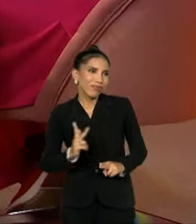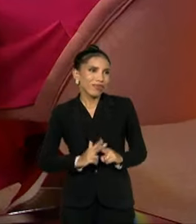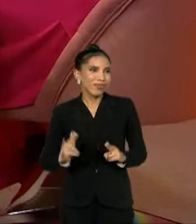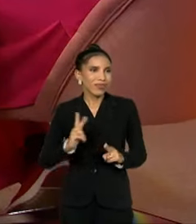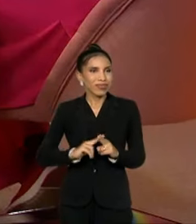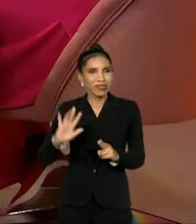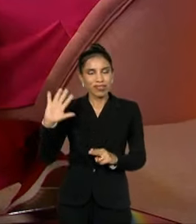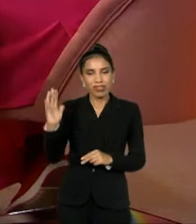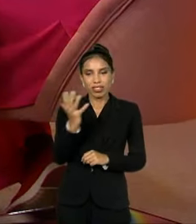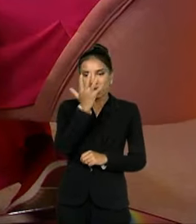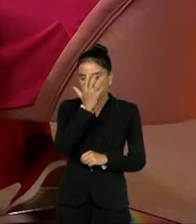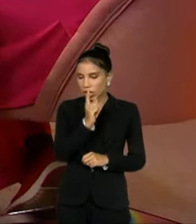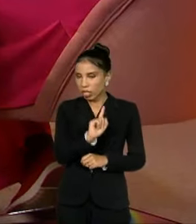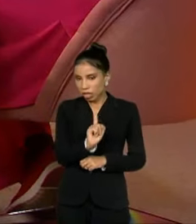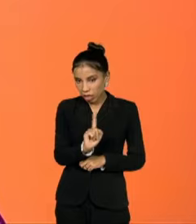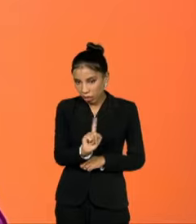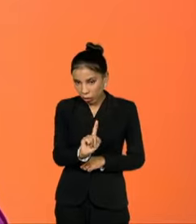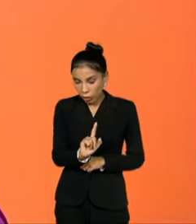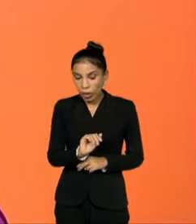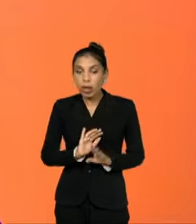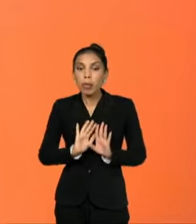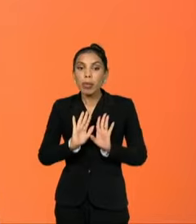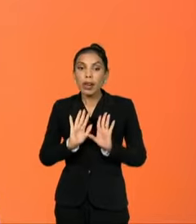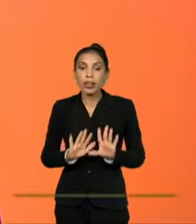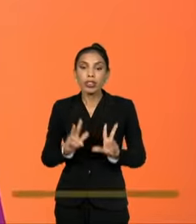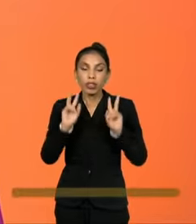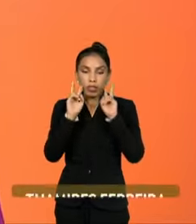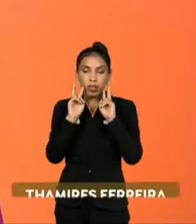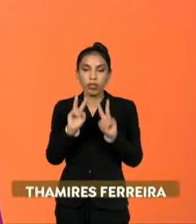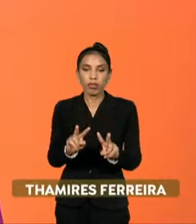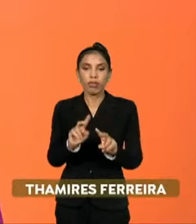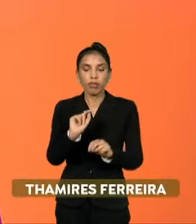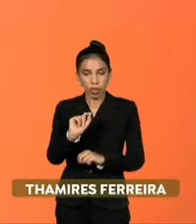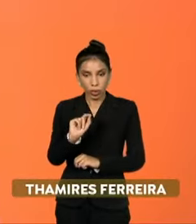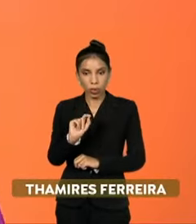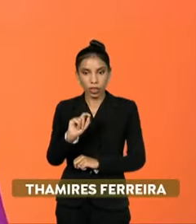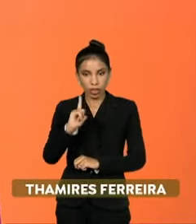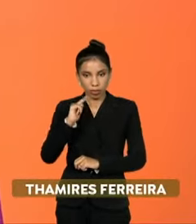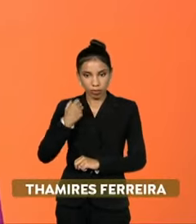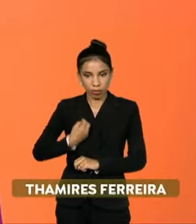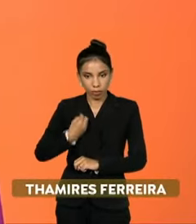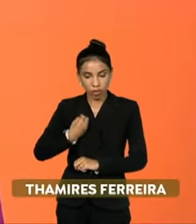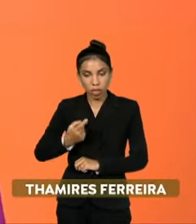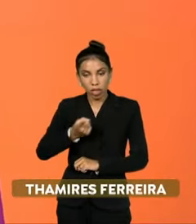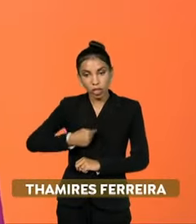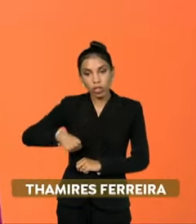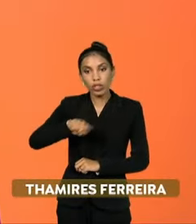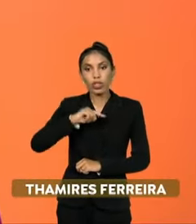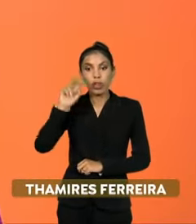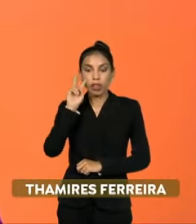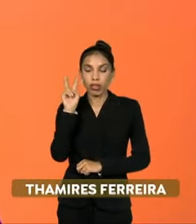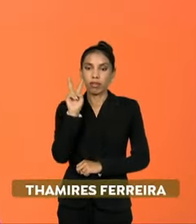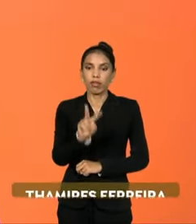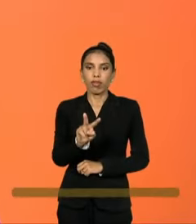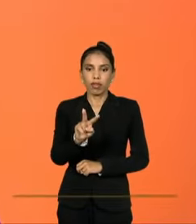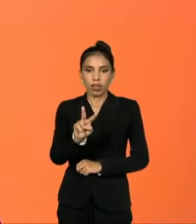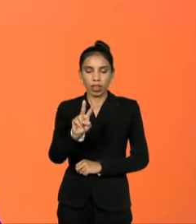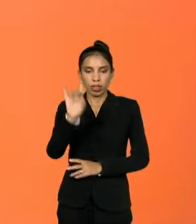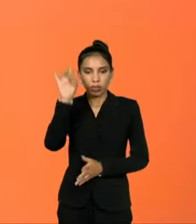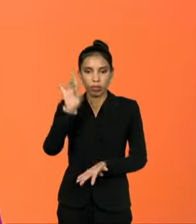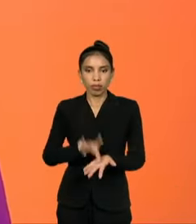vendo, mas é importante olhar para o fantasma de frente. Eu acho que quando a gente olha para o fantasma de frente,